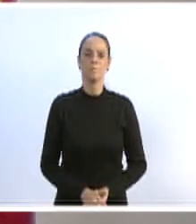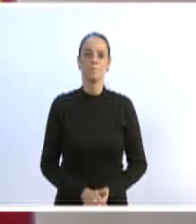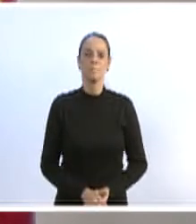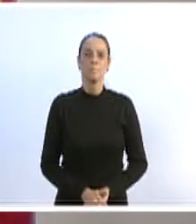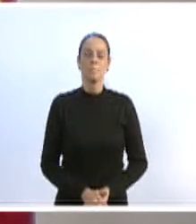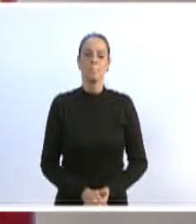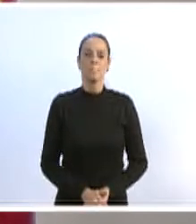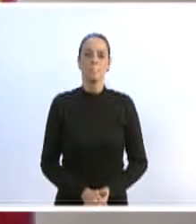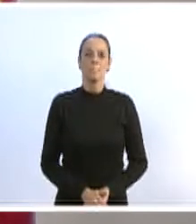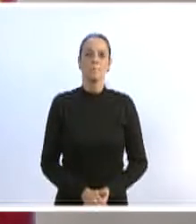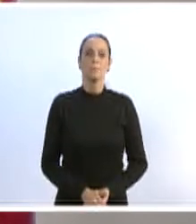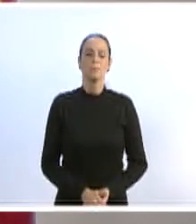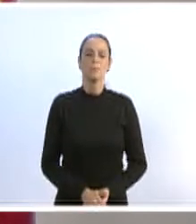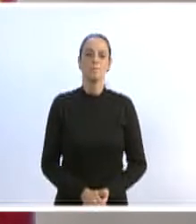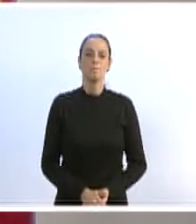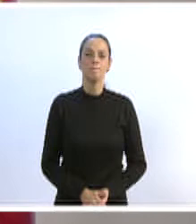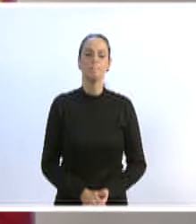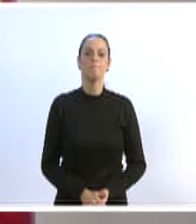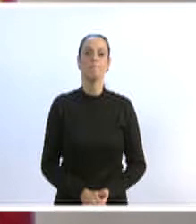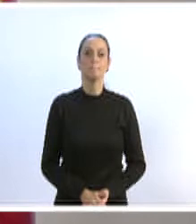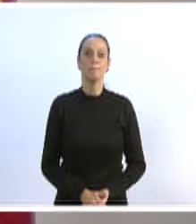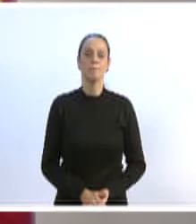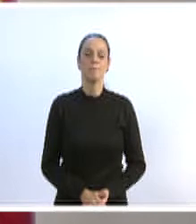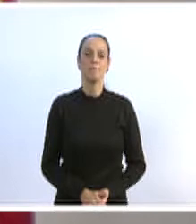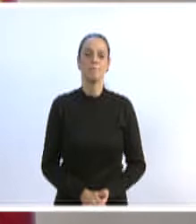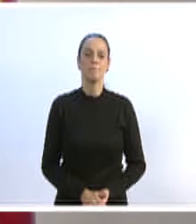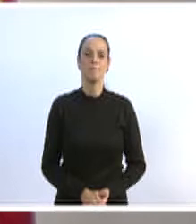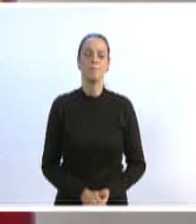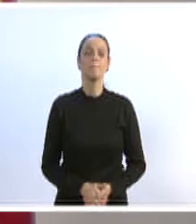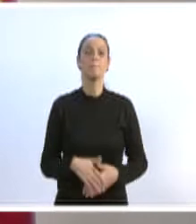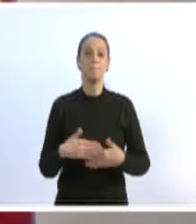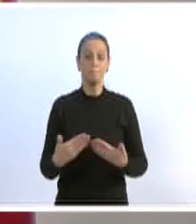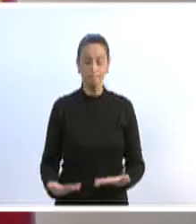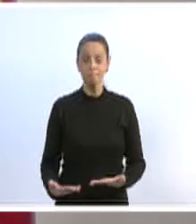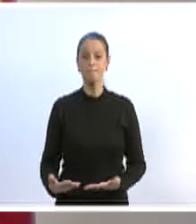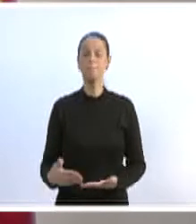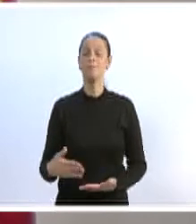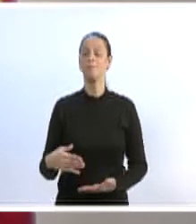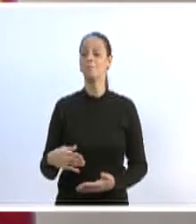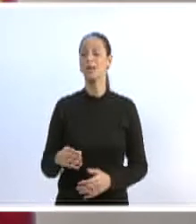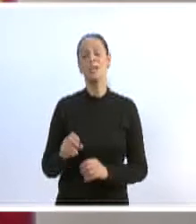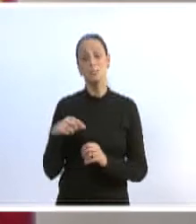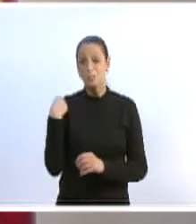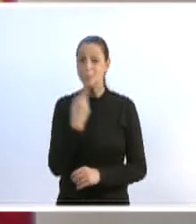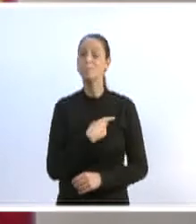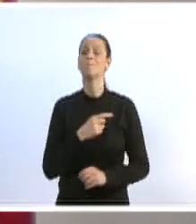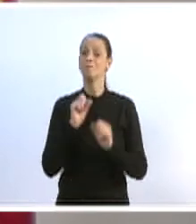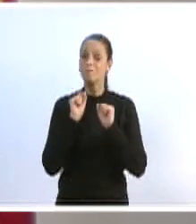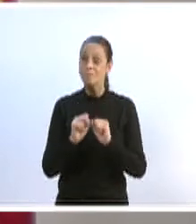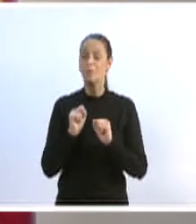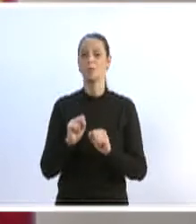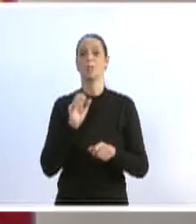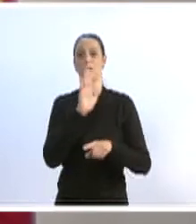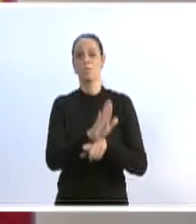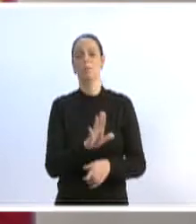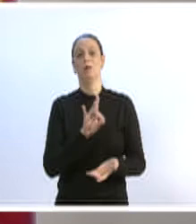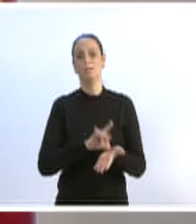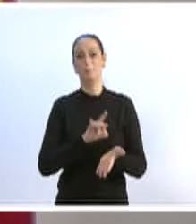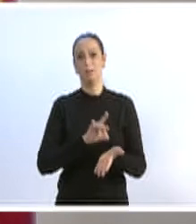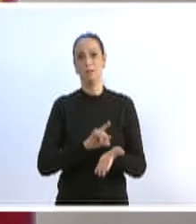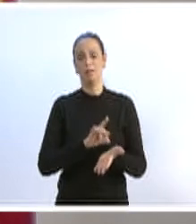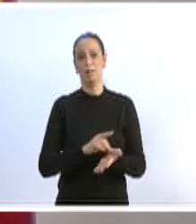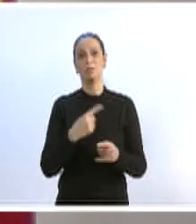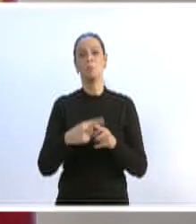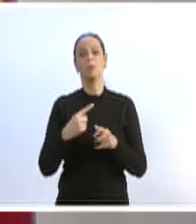nós não venhamos a incidir numa o pecado que se pode transmitir as